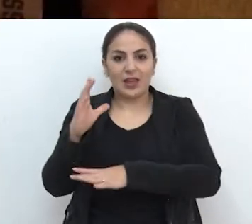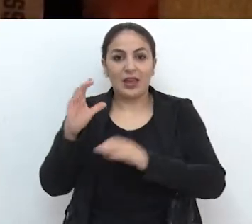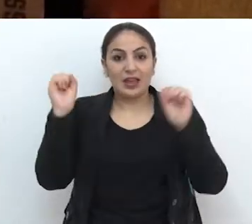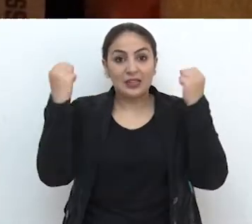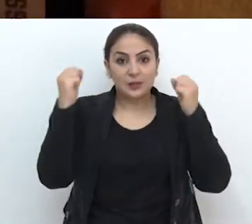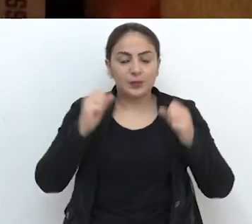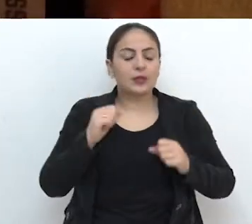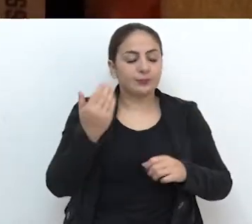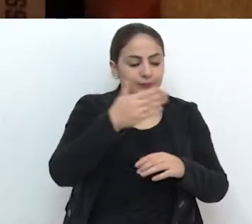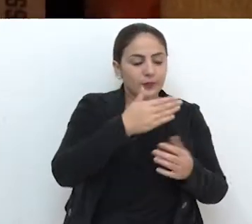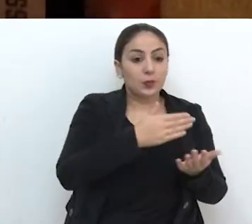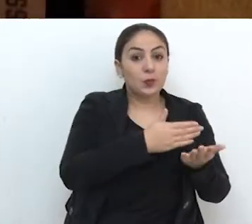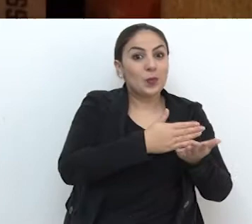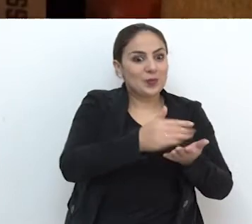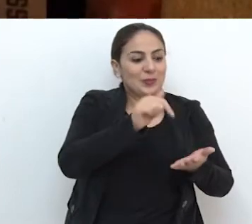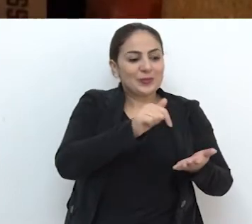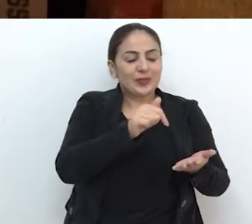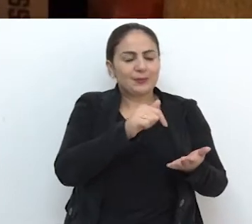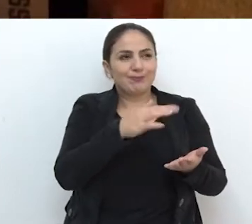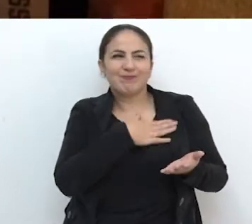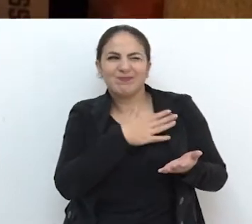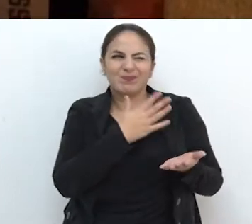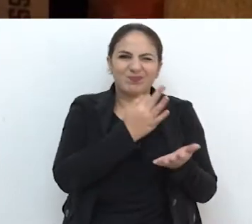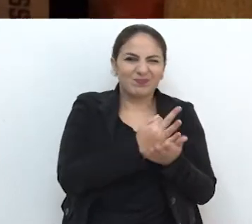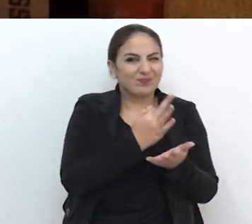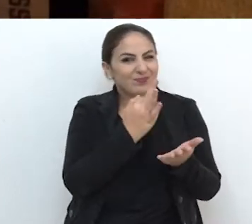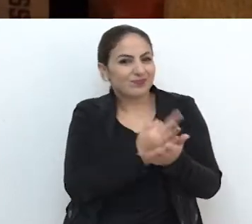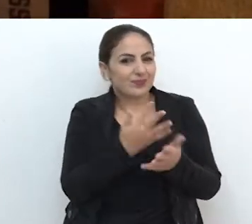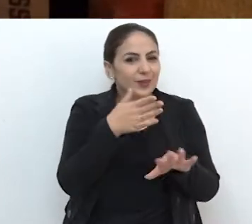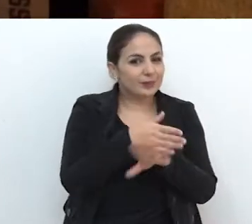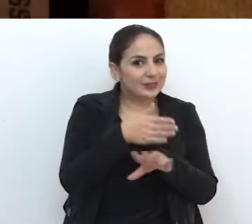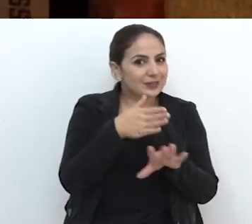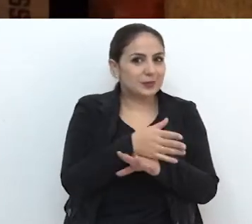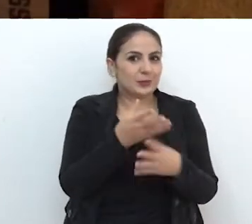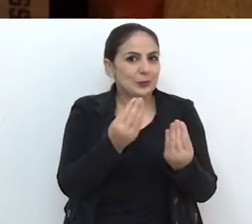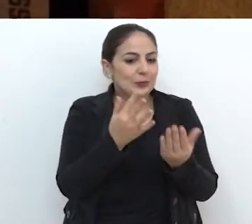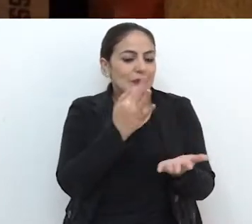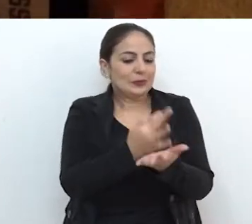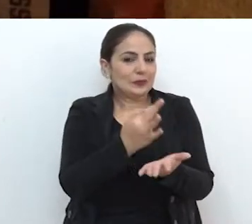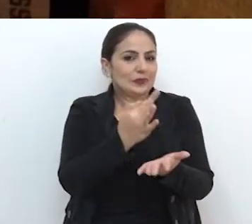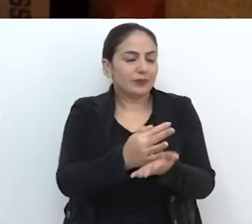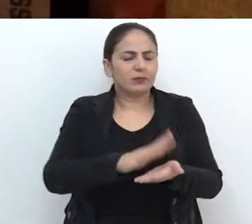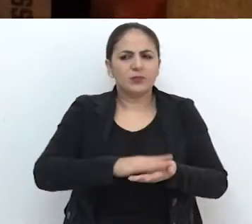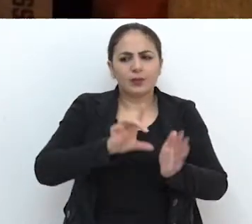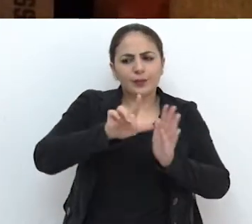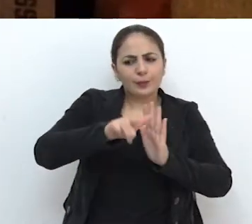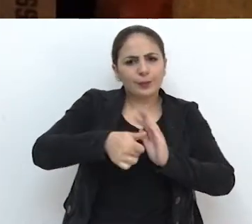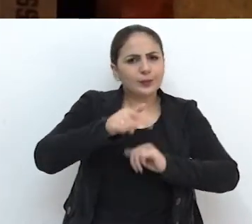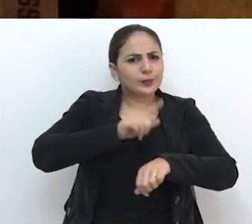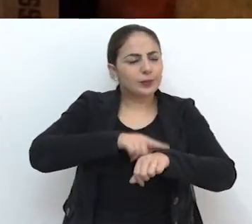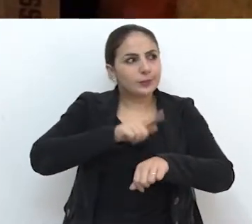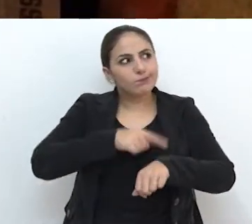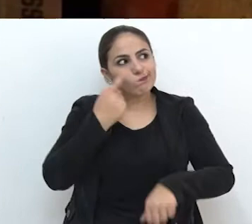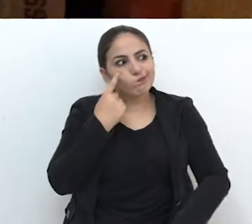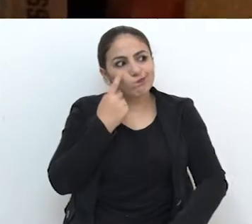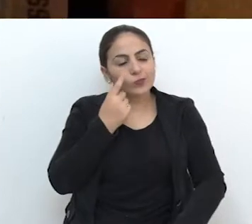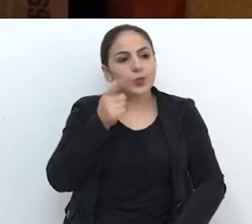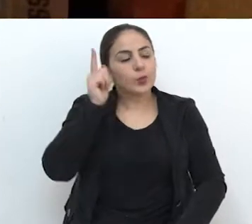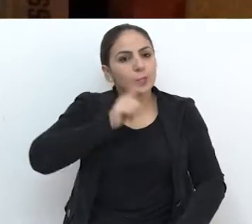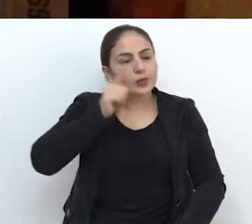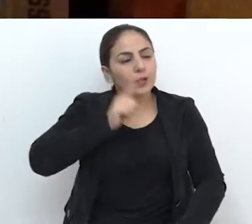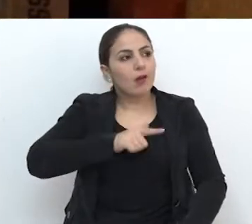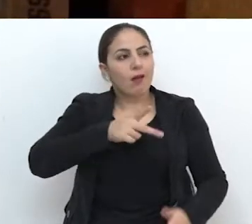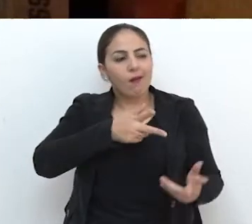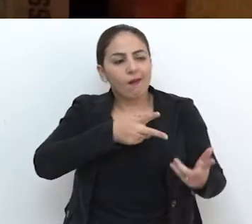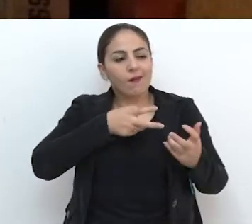adequando. Mas no início eu era bem matona, não tinha muita frequência. E depois de um tempo a gente vai se